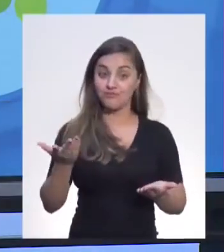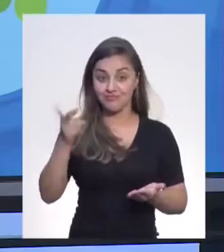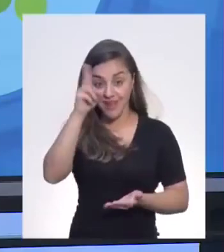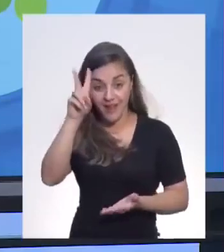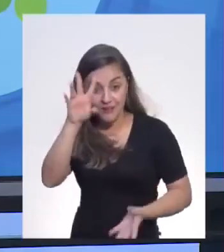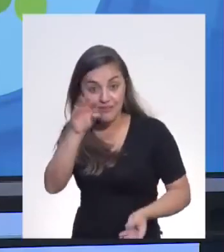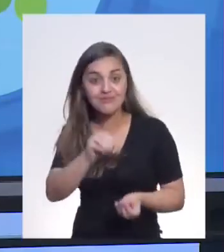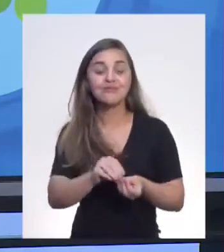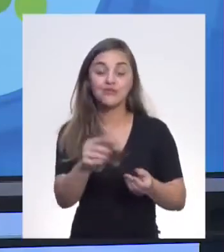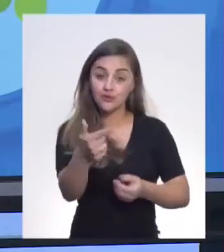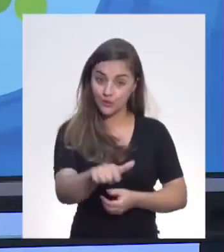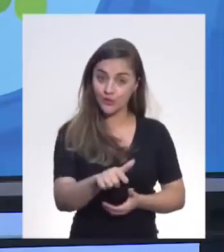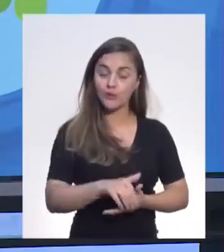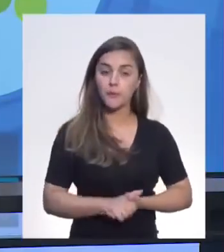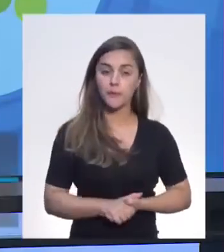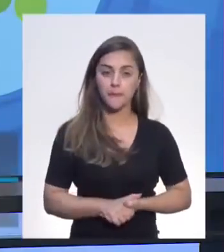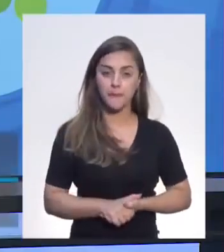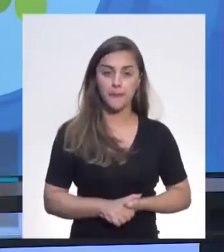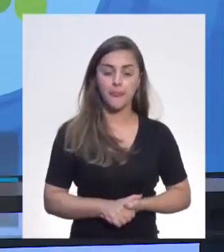reverso.